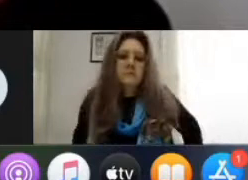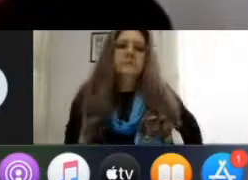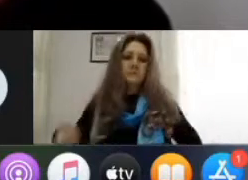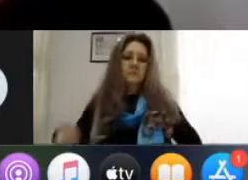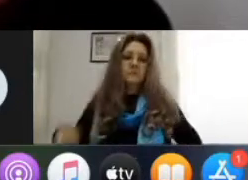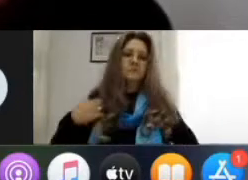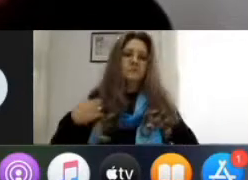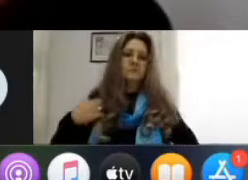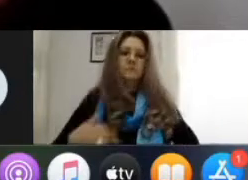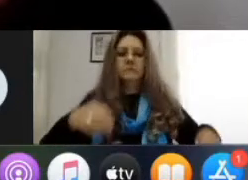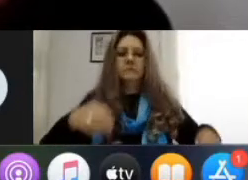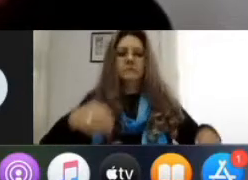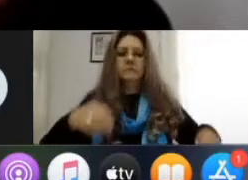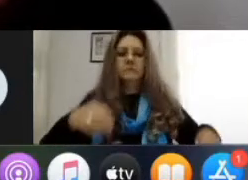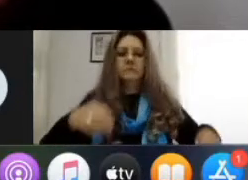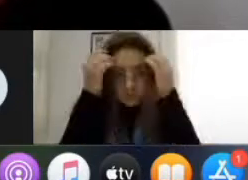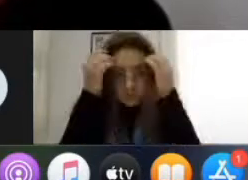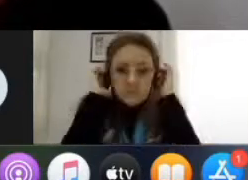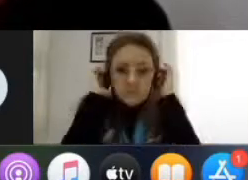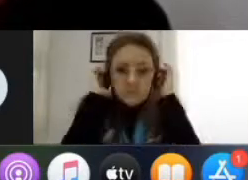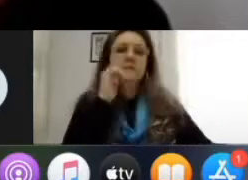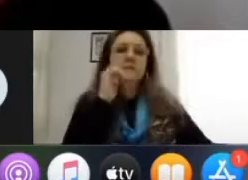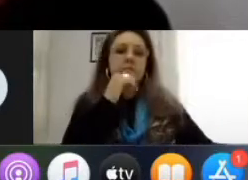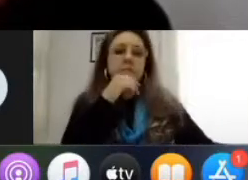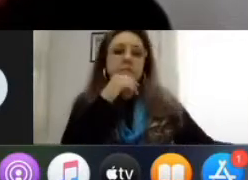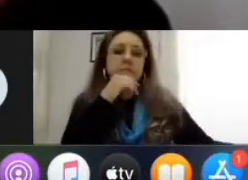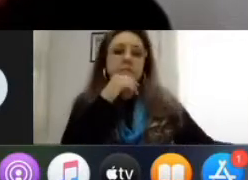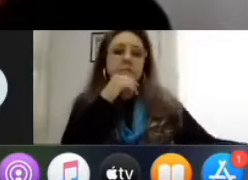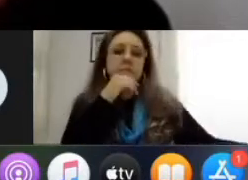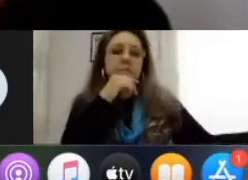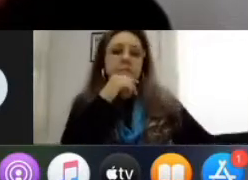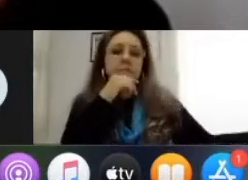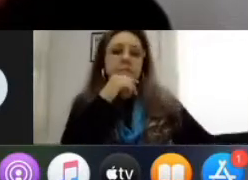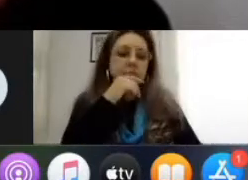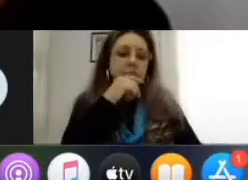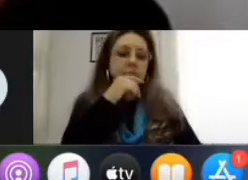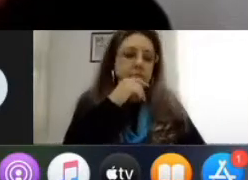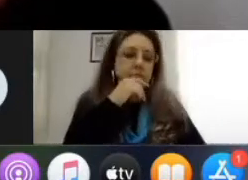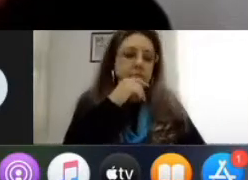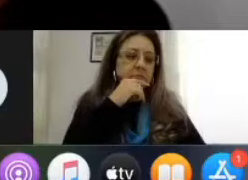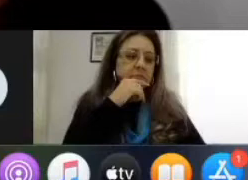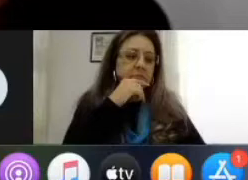conhecimento, aprender, etc. Em um contexto, memorizar, etc. Em um contexto